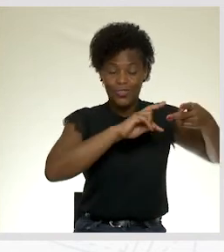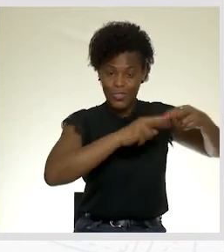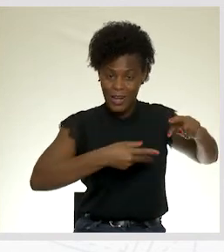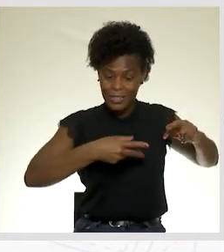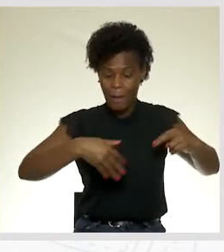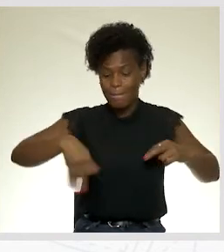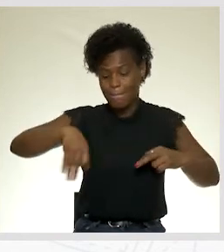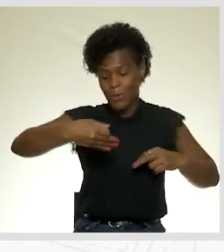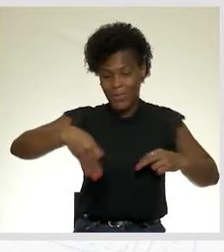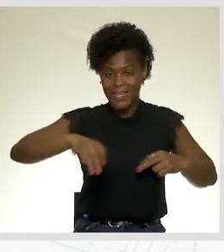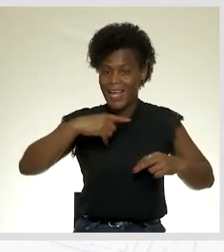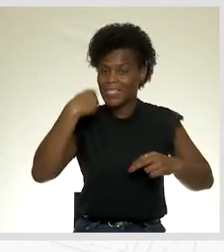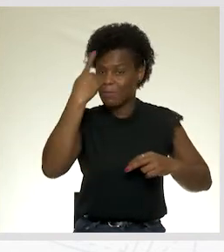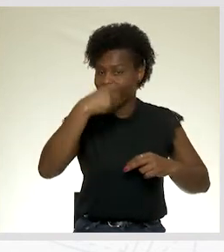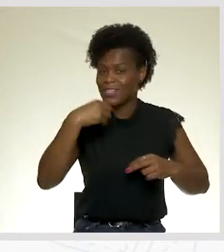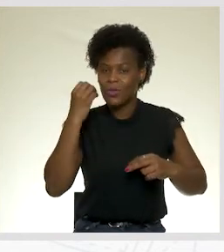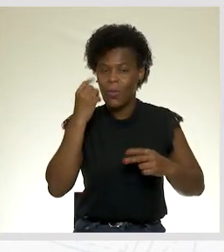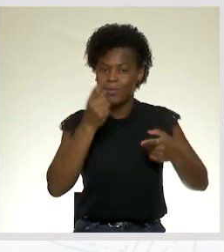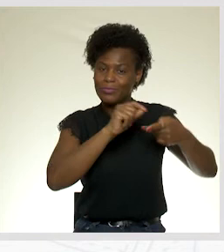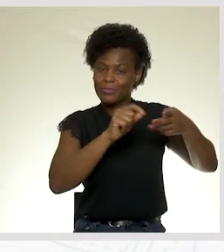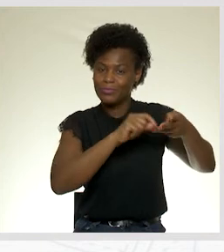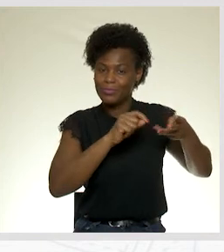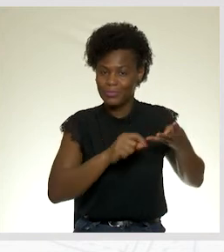genes, proteínas e características?